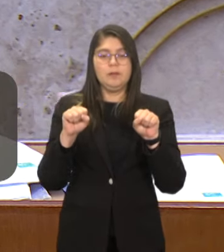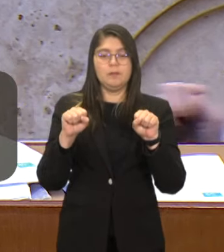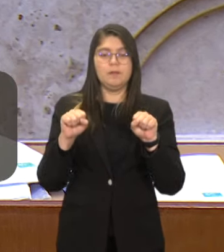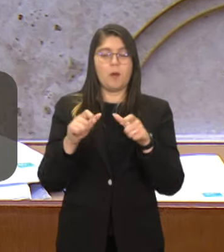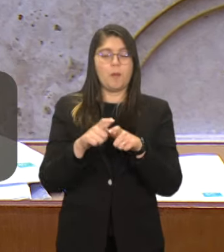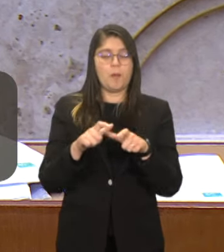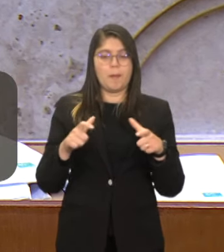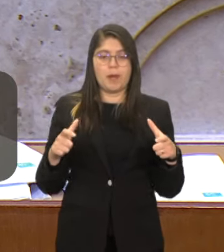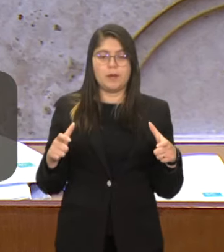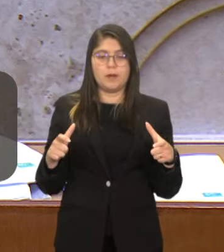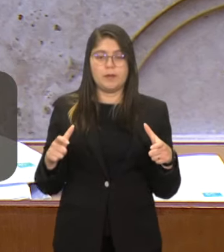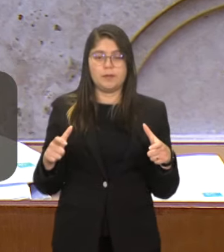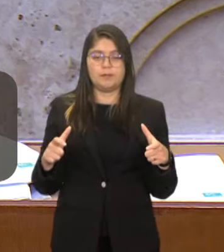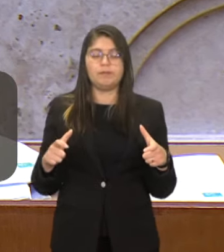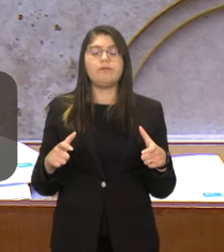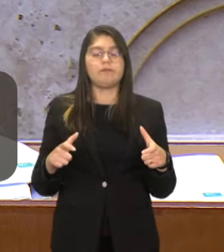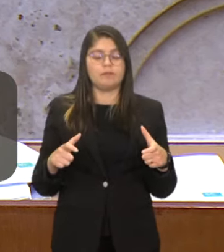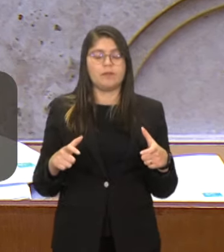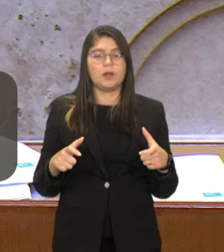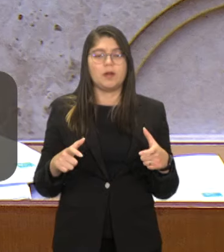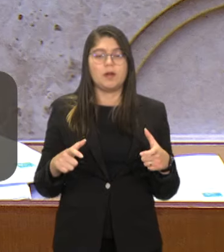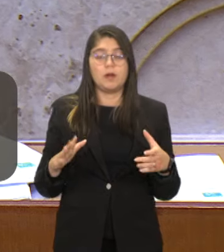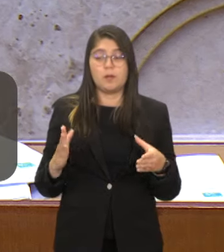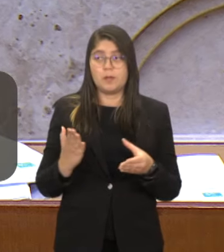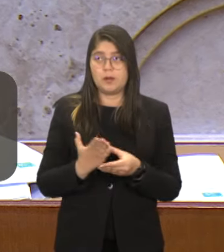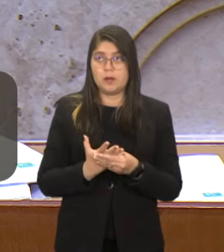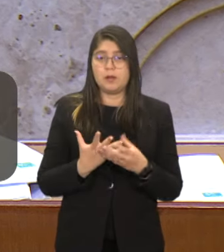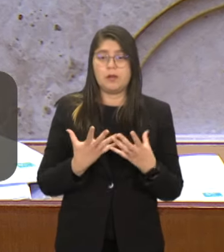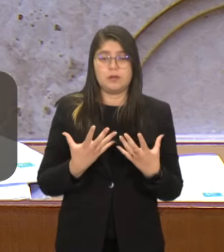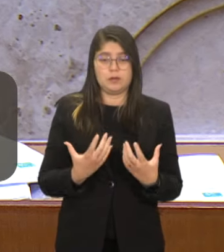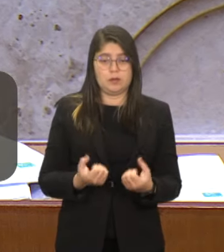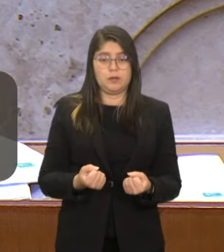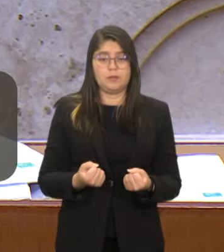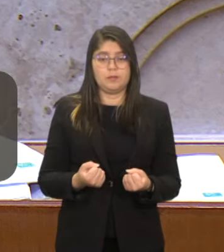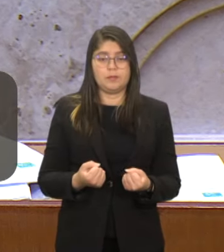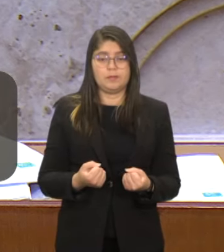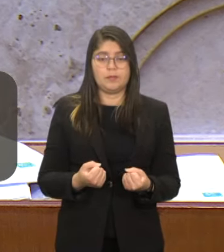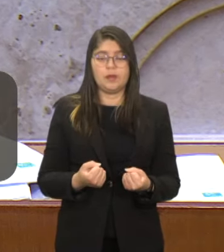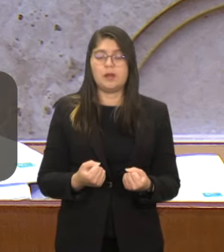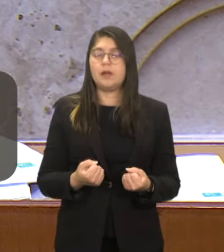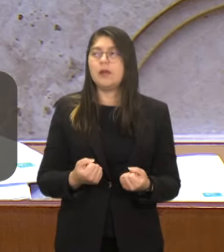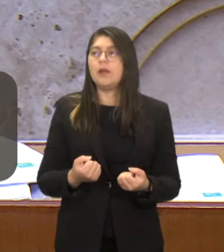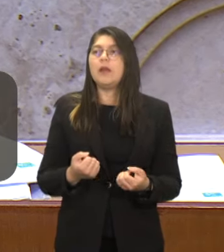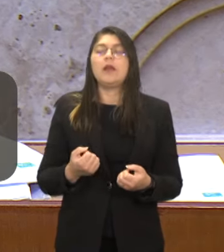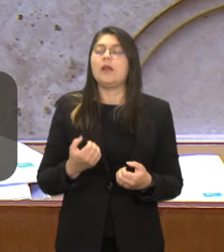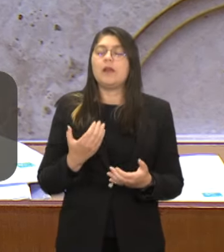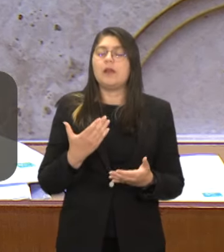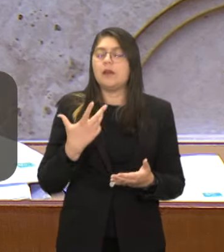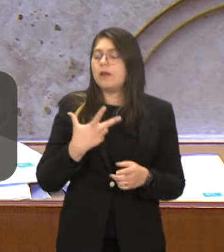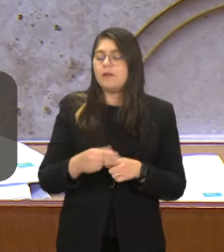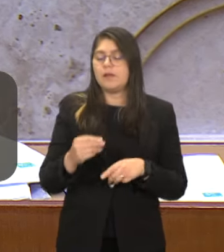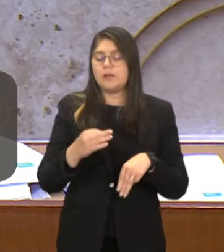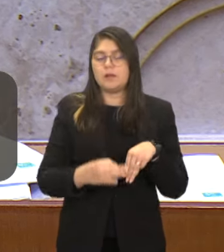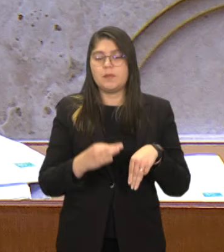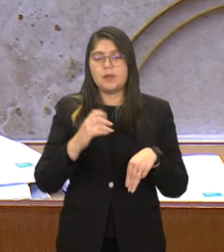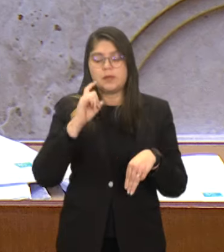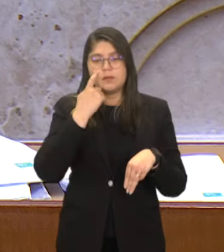maioria, conheceu da ação vencido o ministro Cássio Nunes Marques,